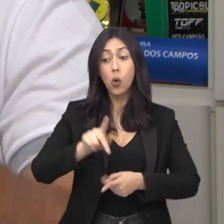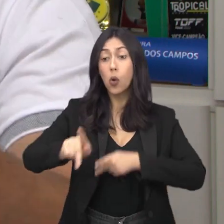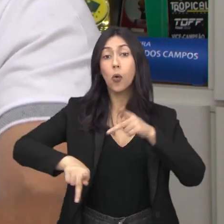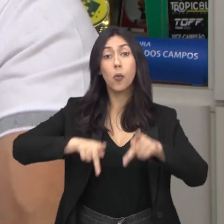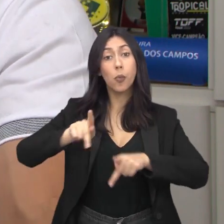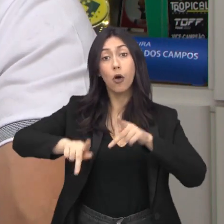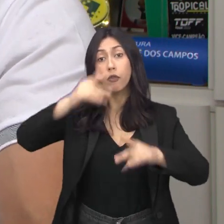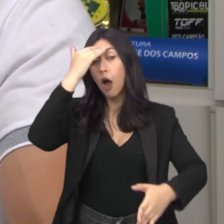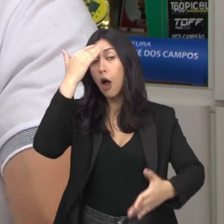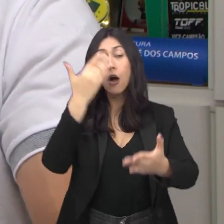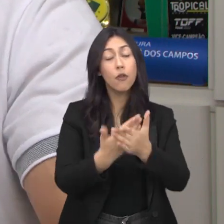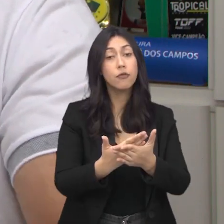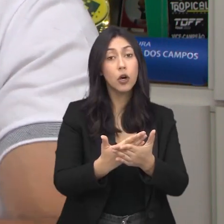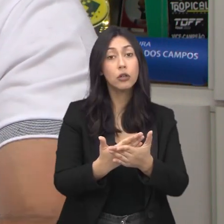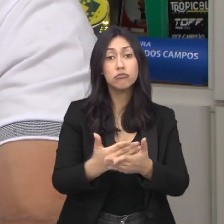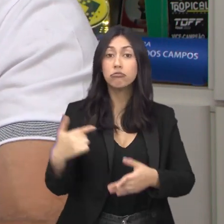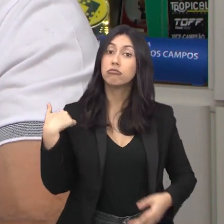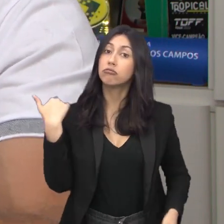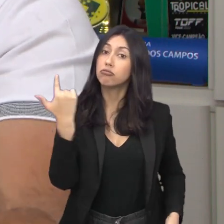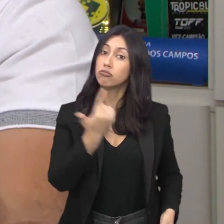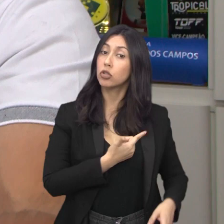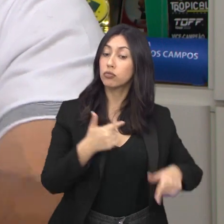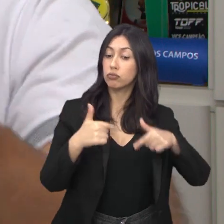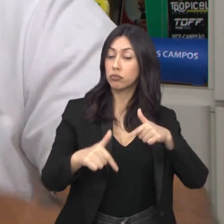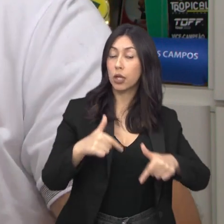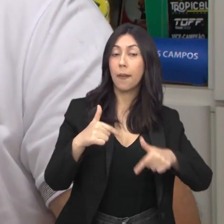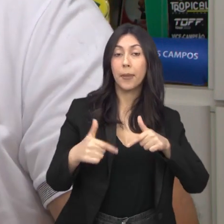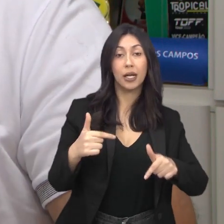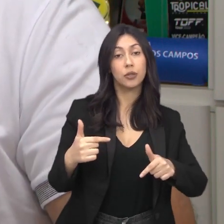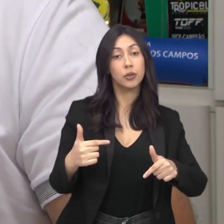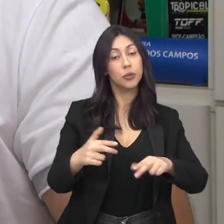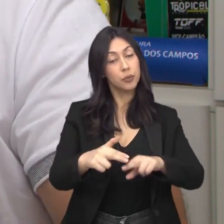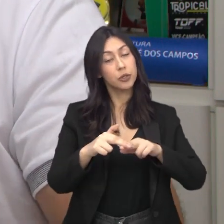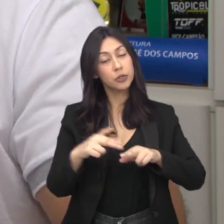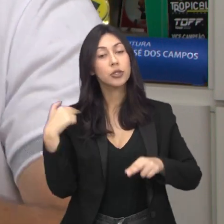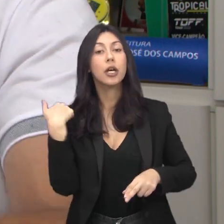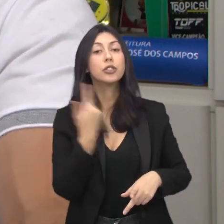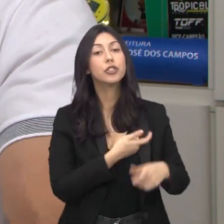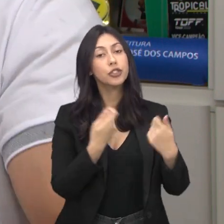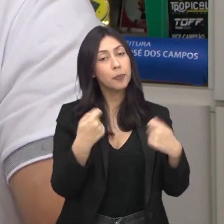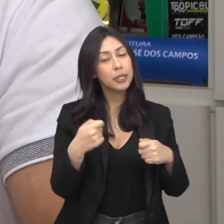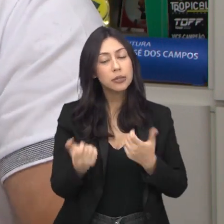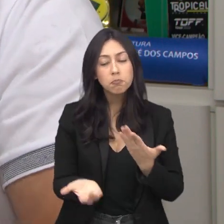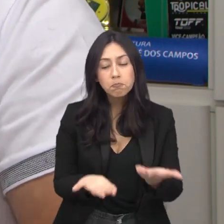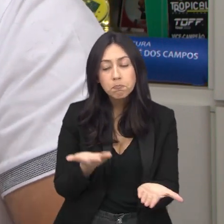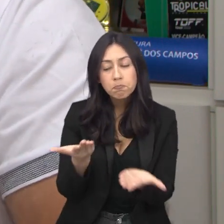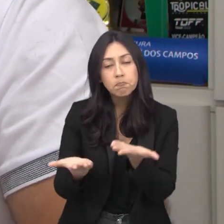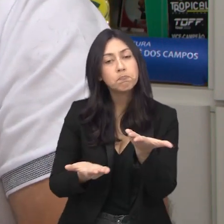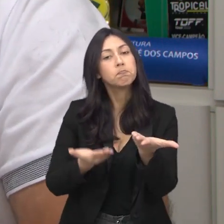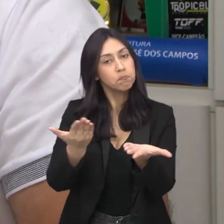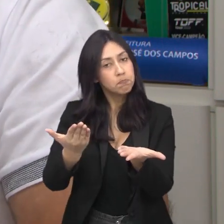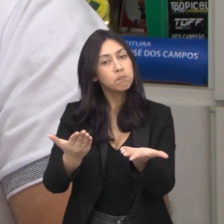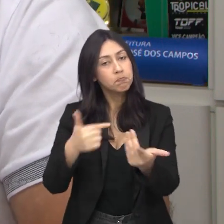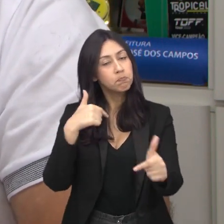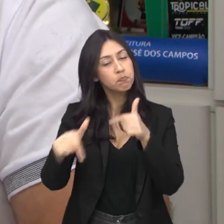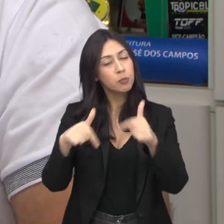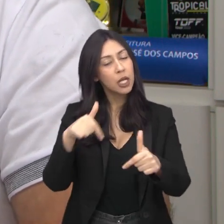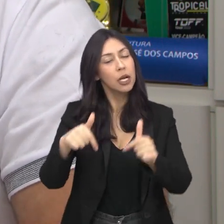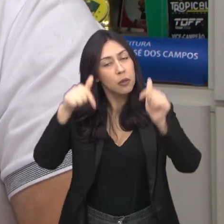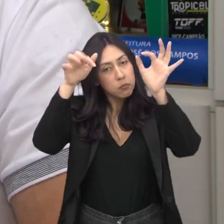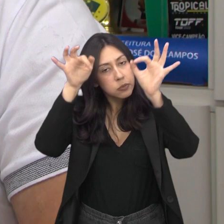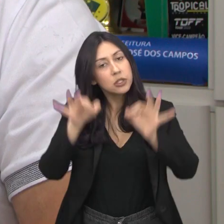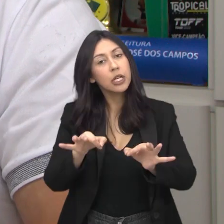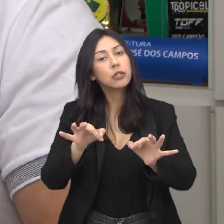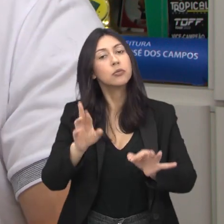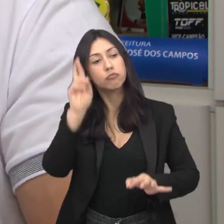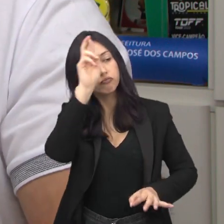população confiou, né, o seu voto no nosso trabalho e a gente assim retornando essa confiança e fazendo acontecer aqui